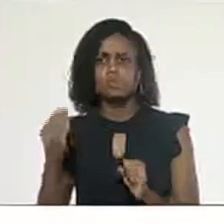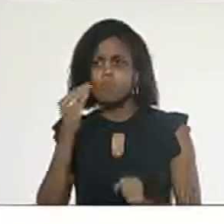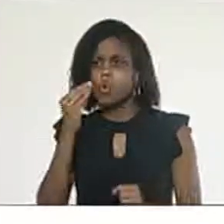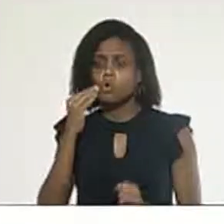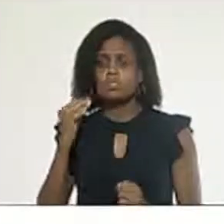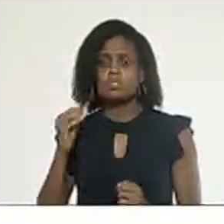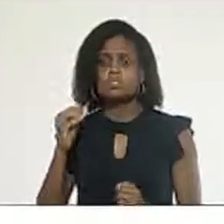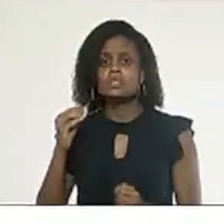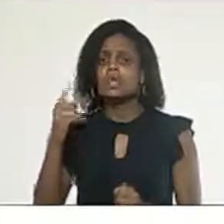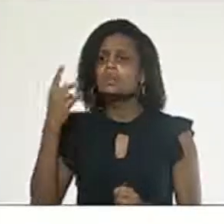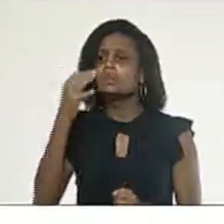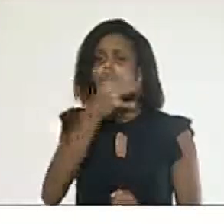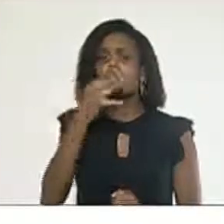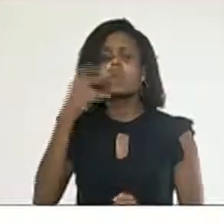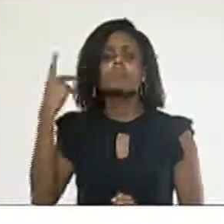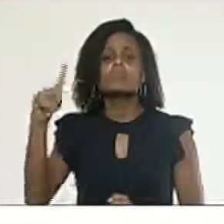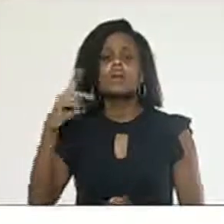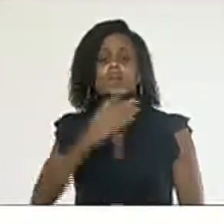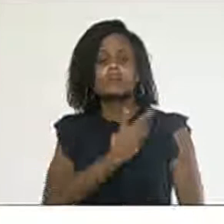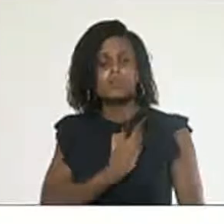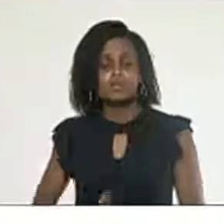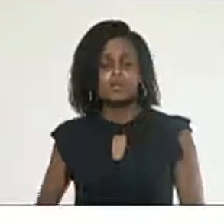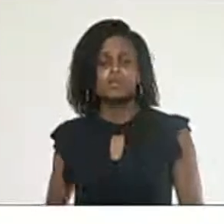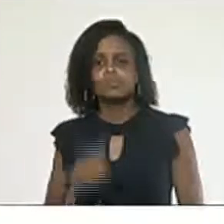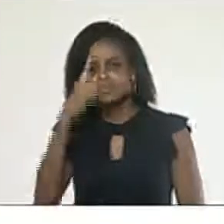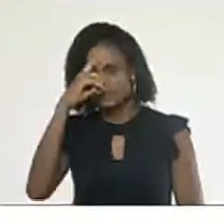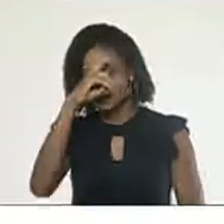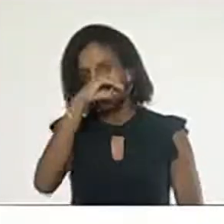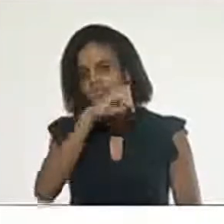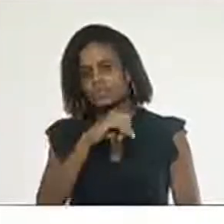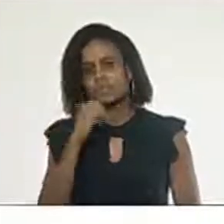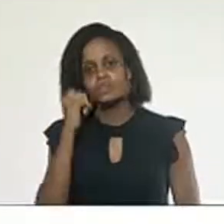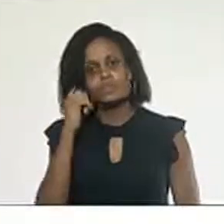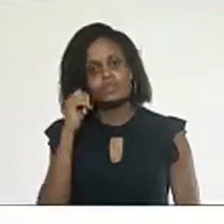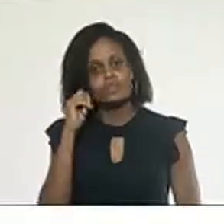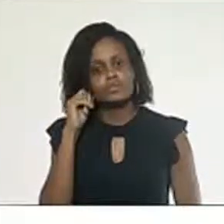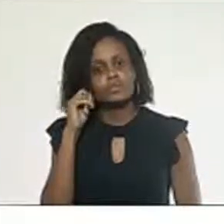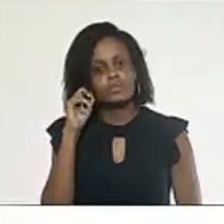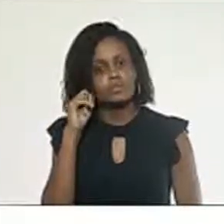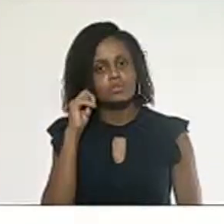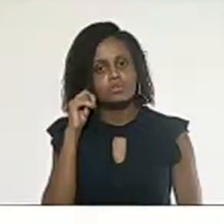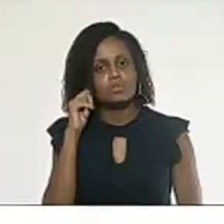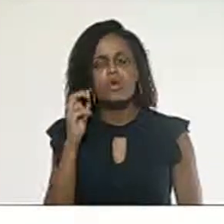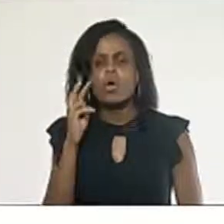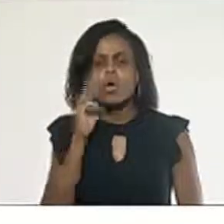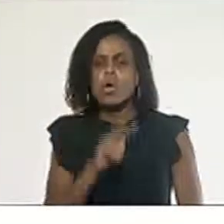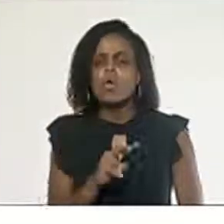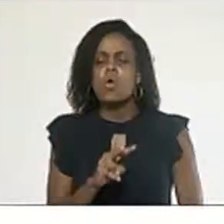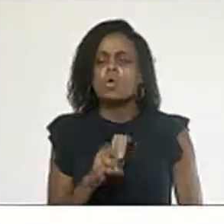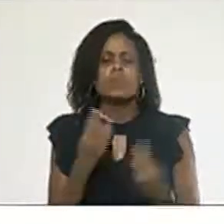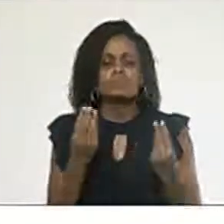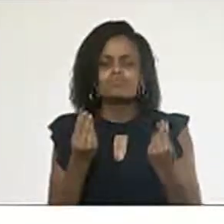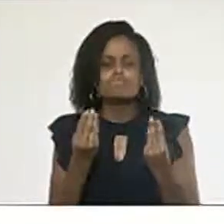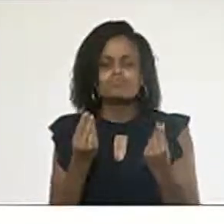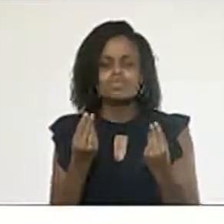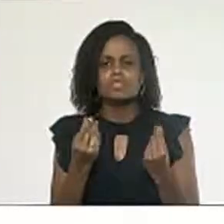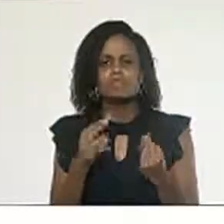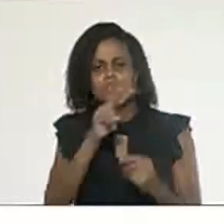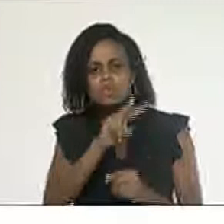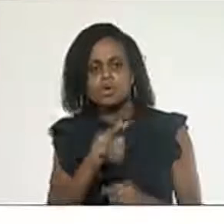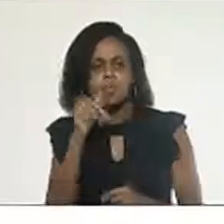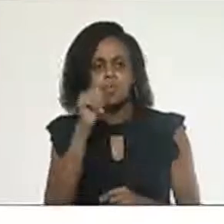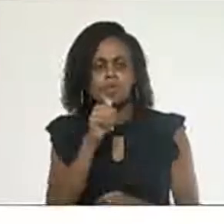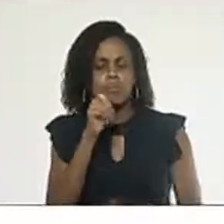governo, que dificilmente olha com uma sensibilidade a essa